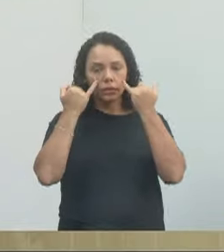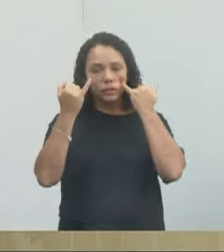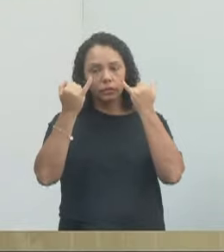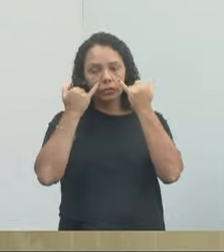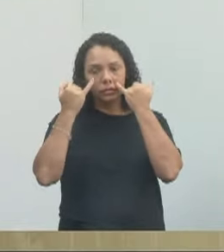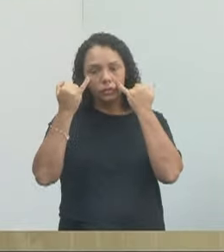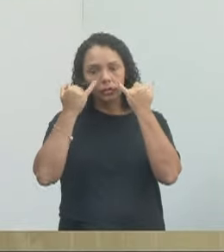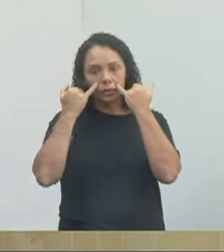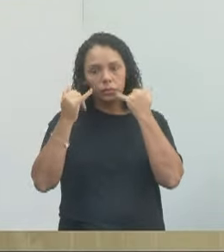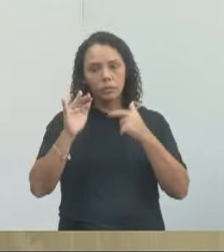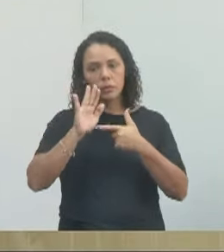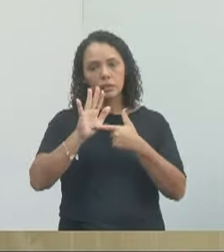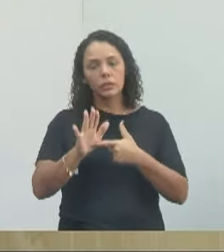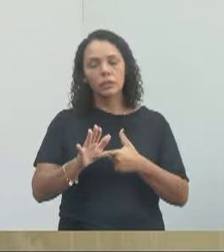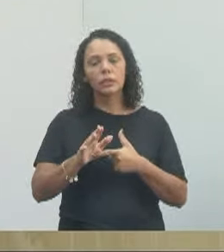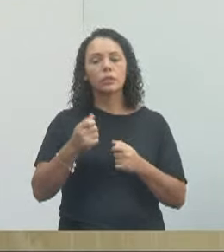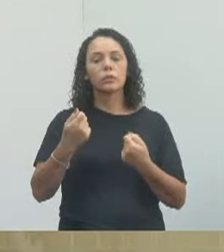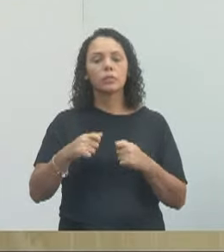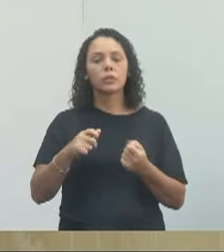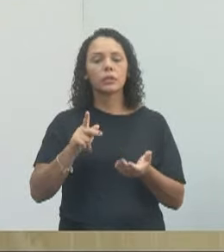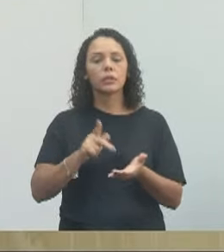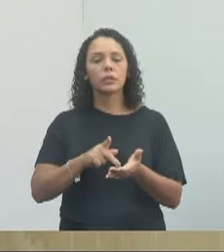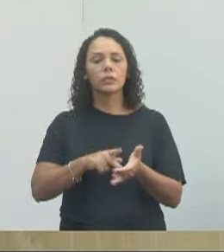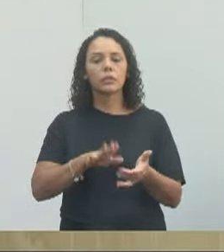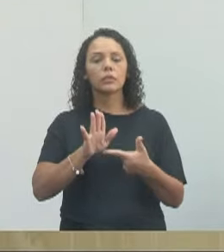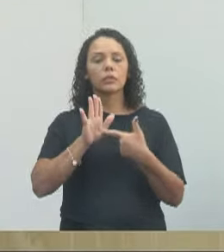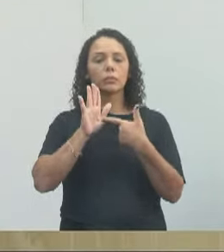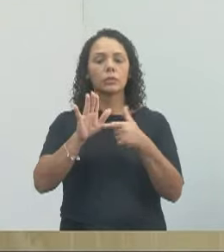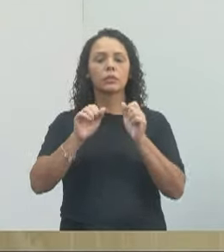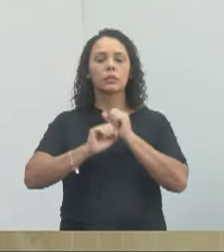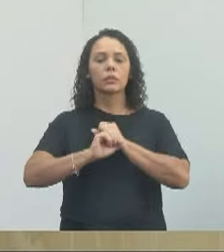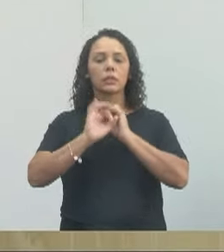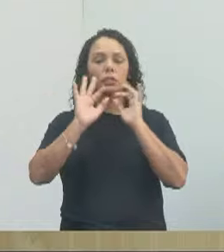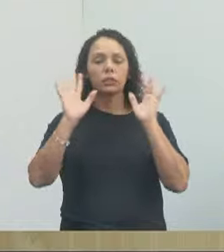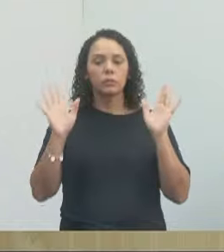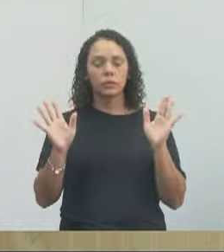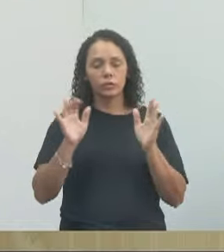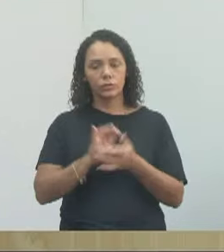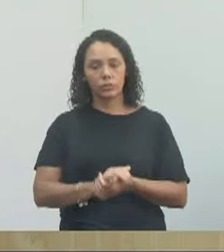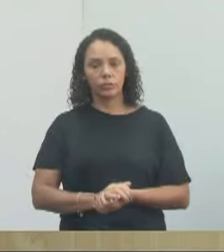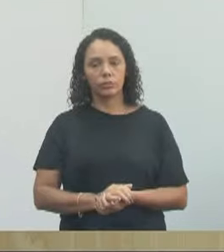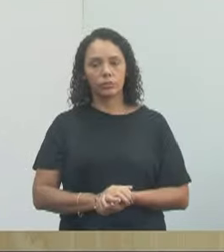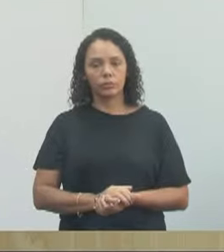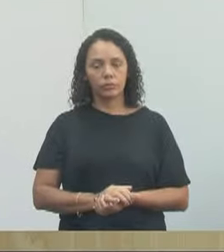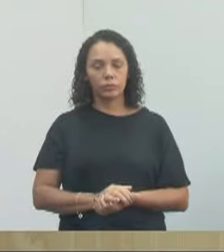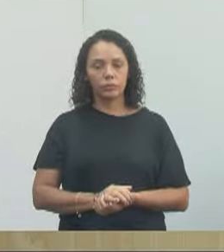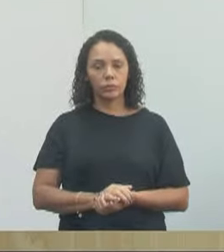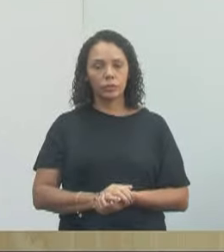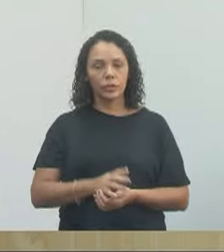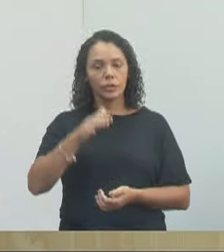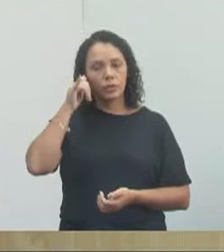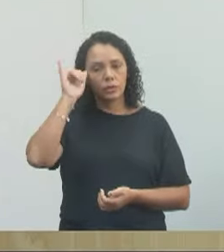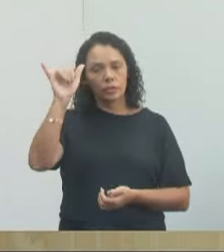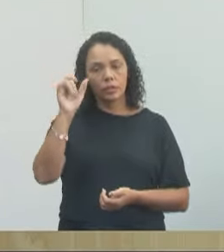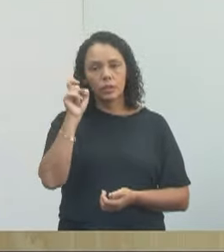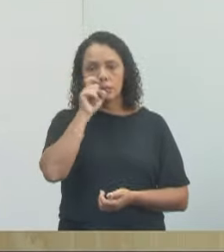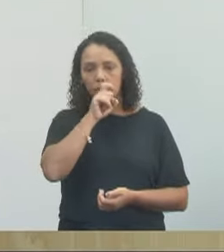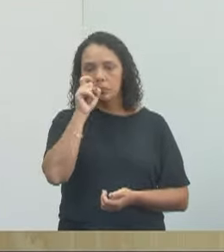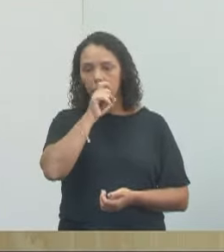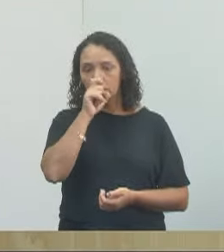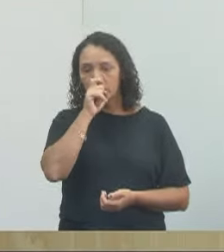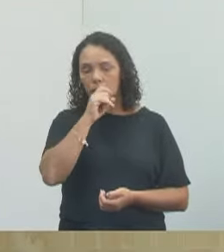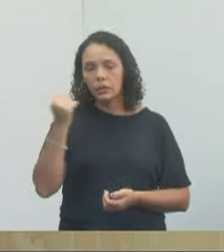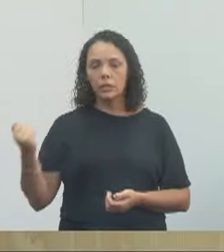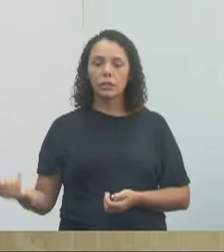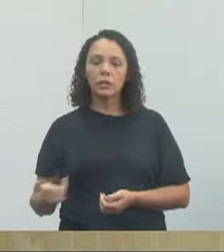realidade deve ser transparecido sobre a inverdade é importante destacar que o